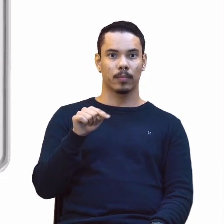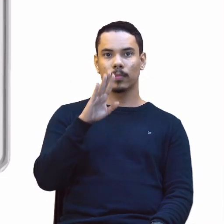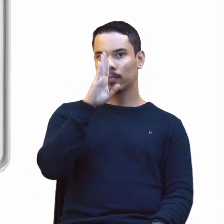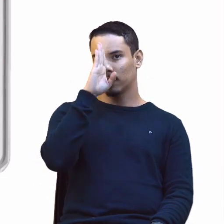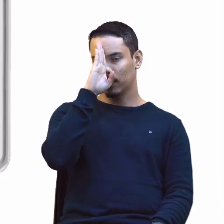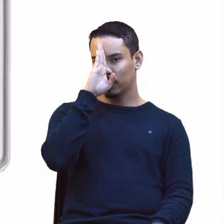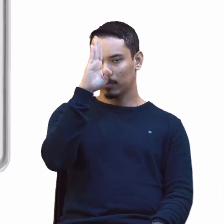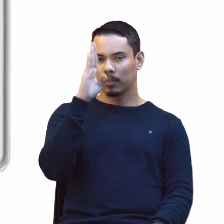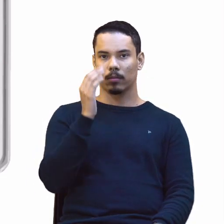dá origem a tudo.